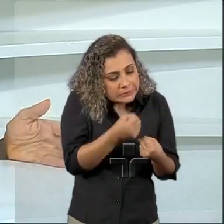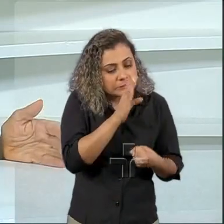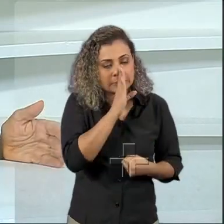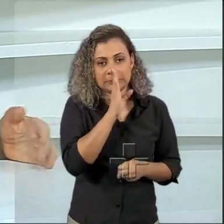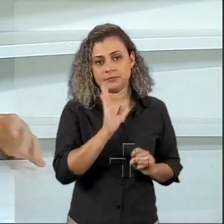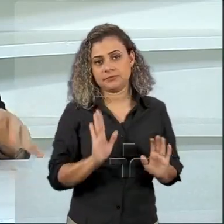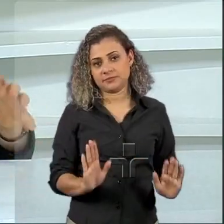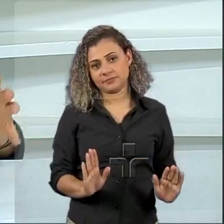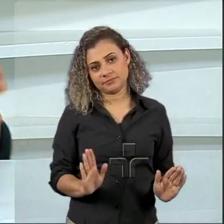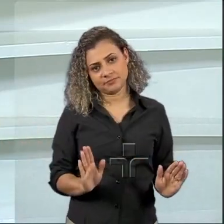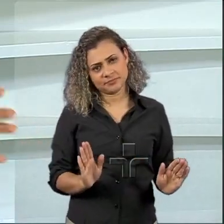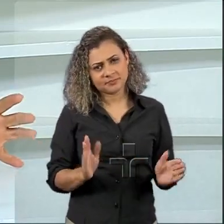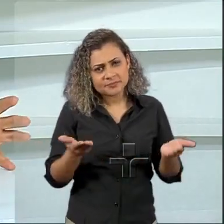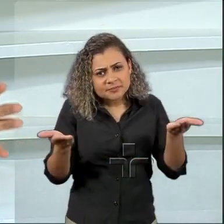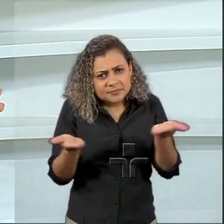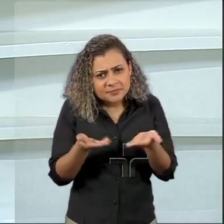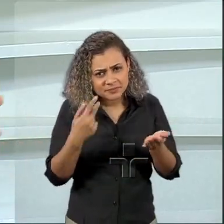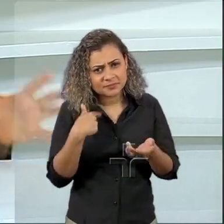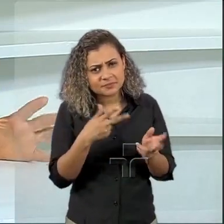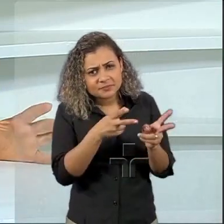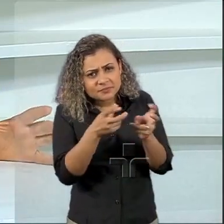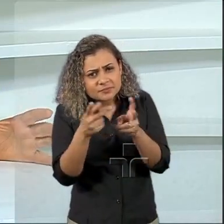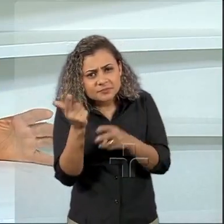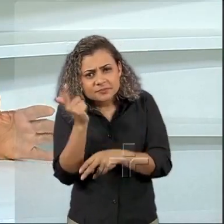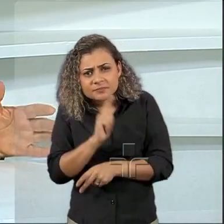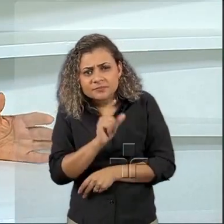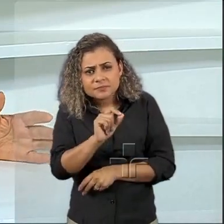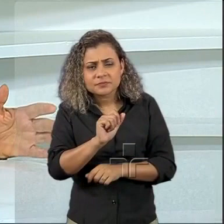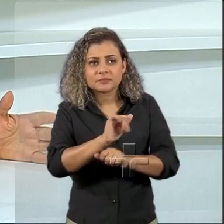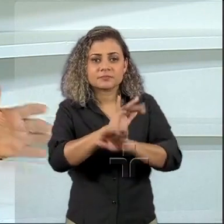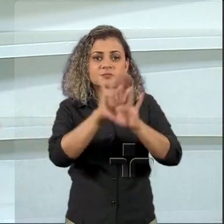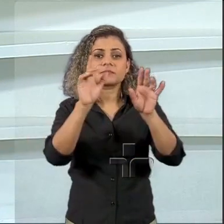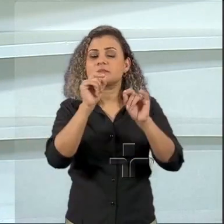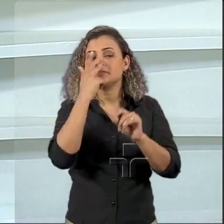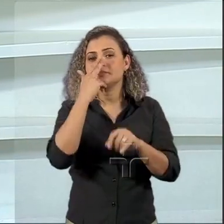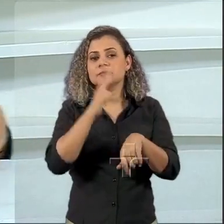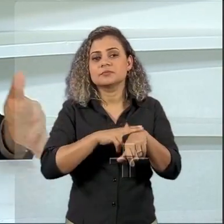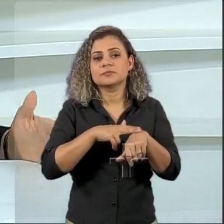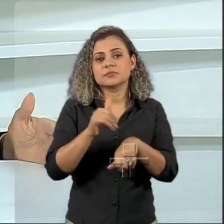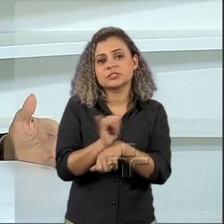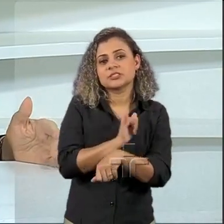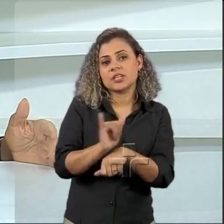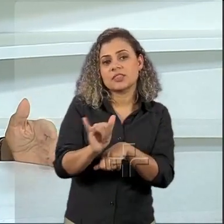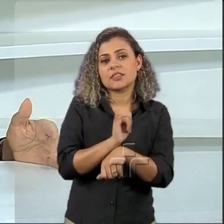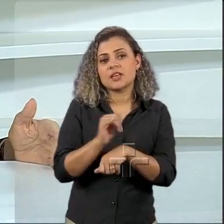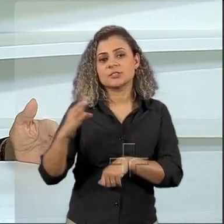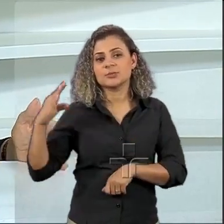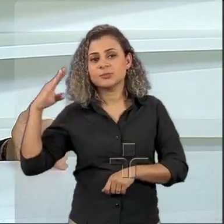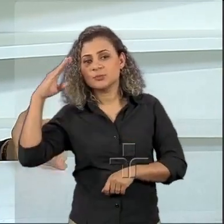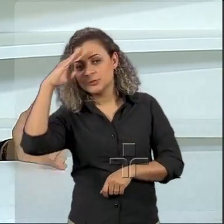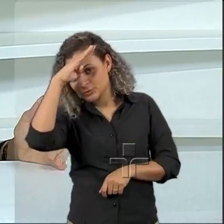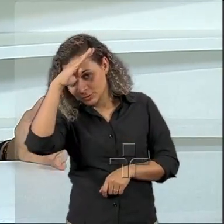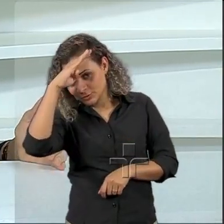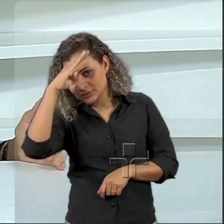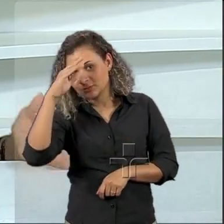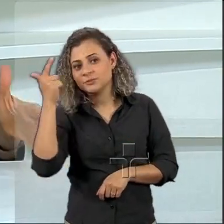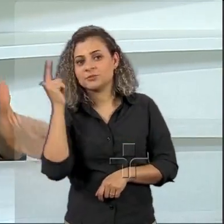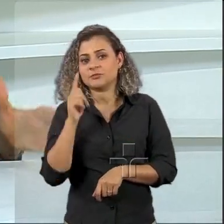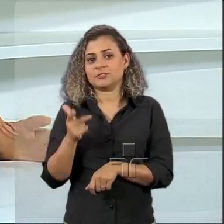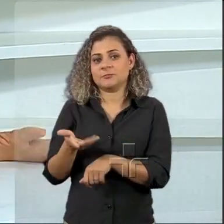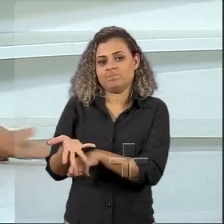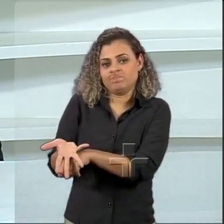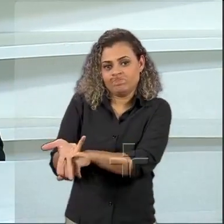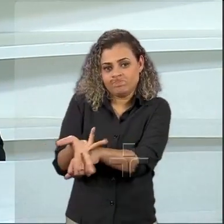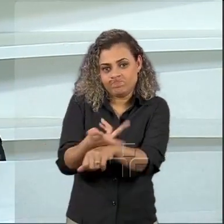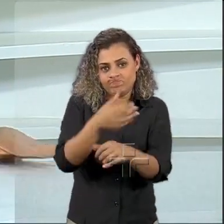pelo partido. E desconfortável. Agora, eu consigo ver de uma maneira muito mais clara qual tem sido a estratégia do Bolsonaro para conquistar o centro. Ele